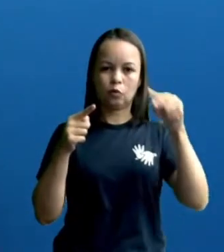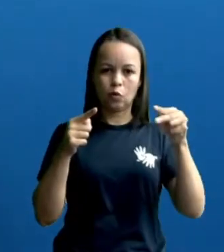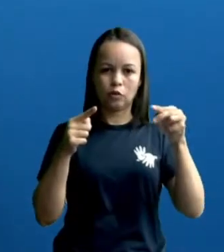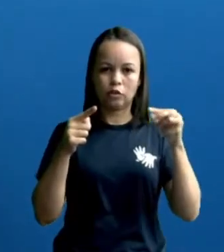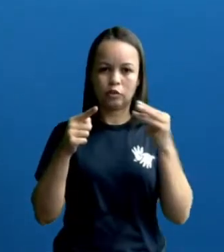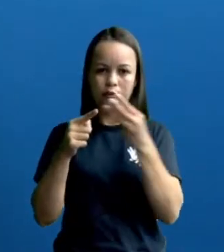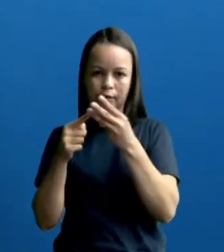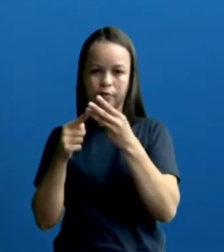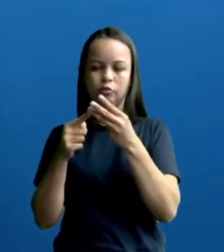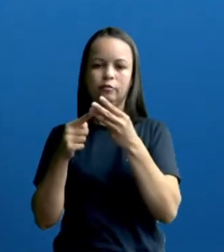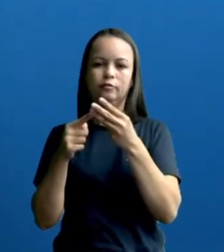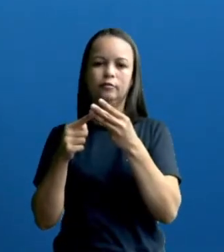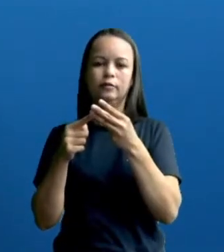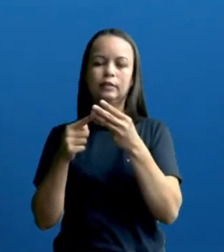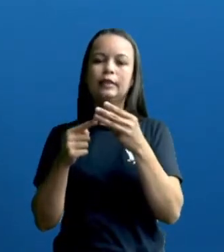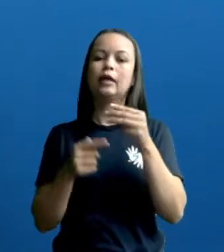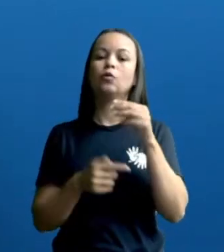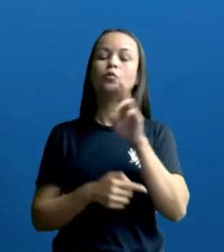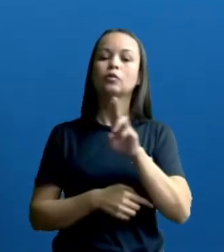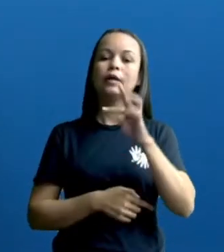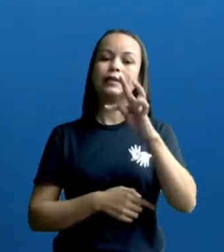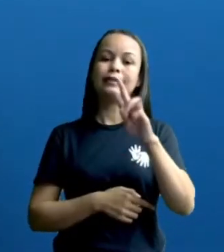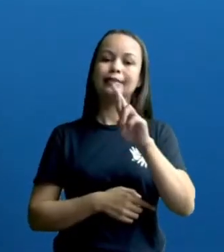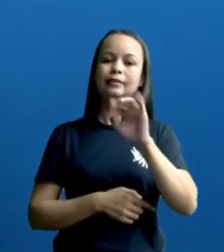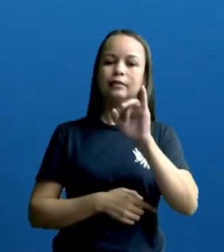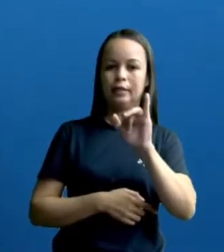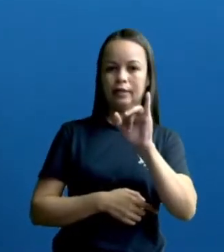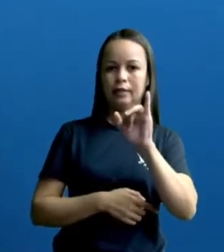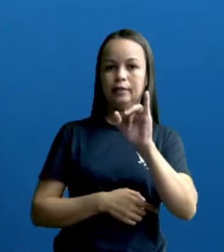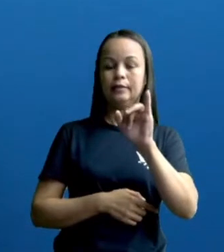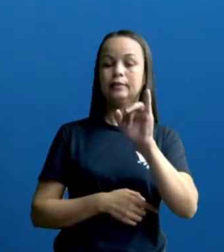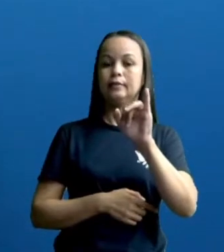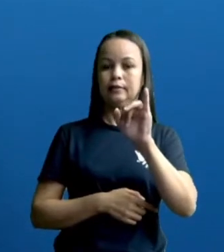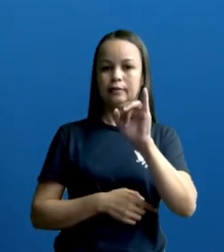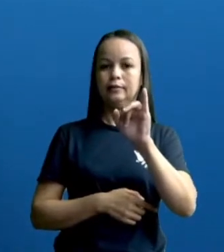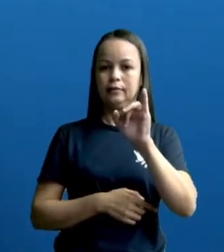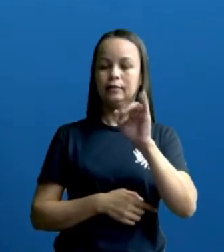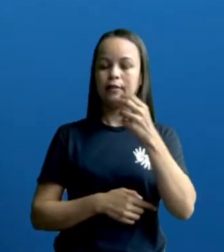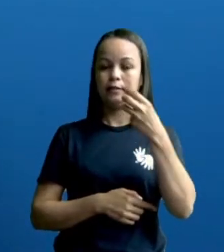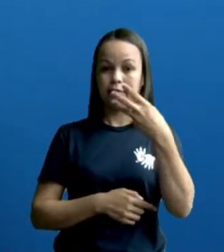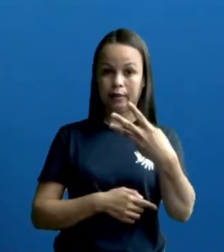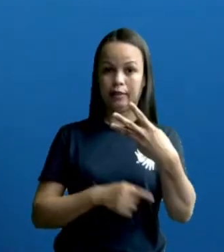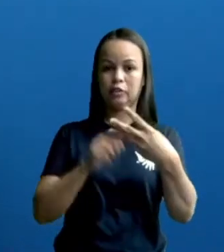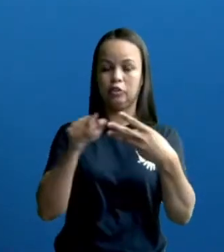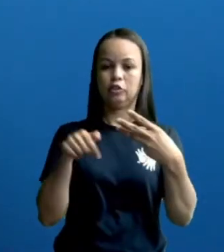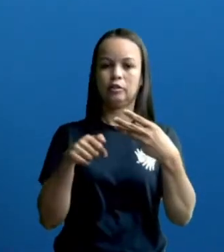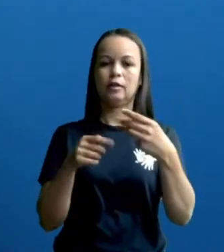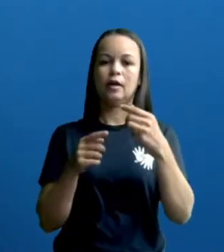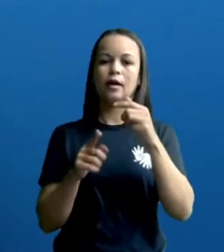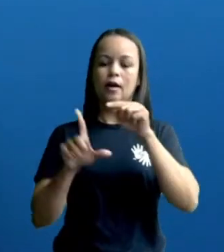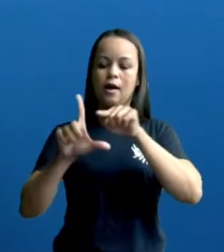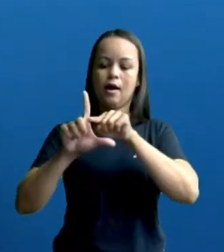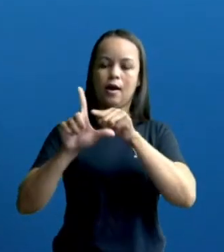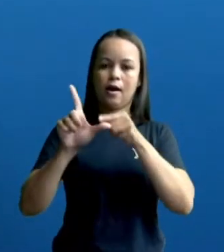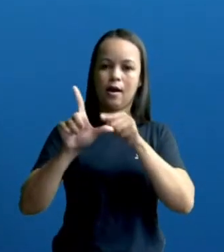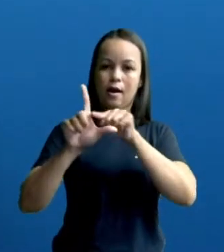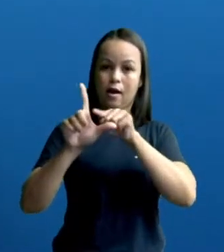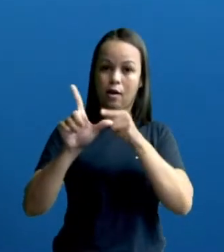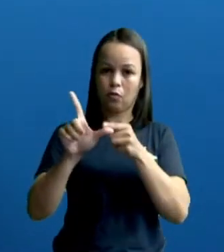iguais. Tri de 3 ângulos